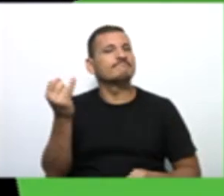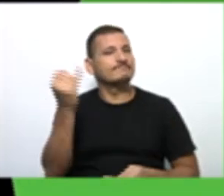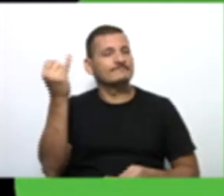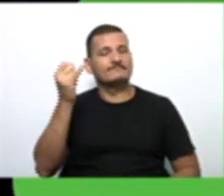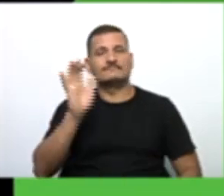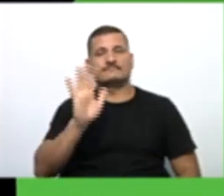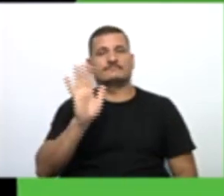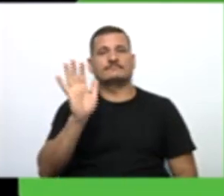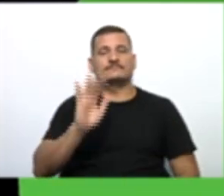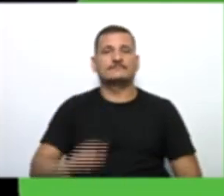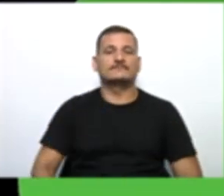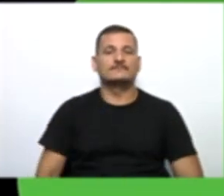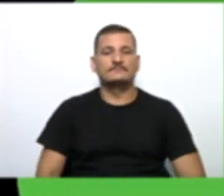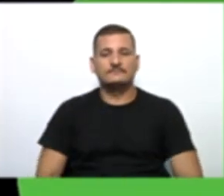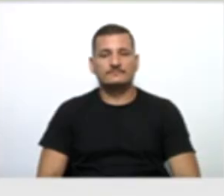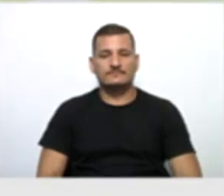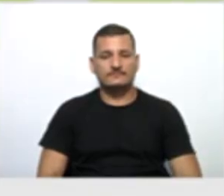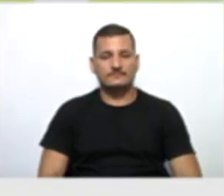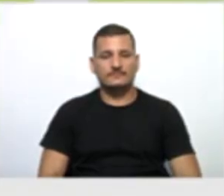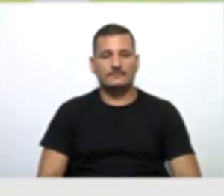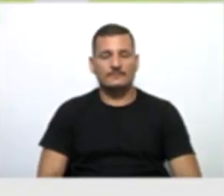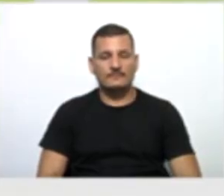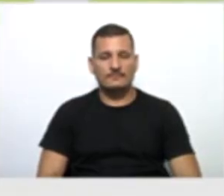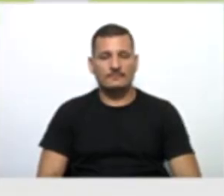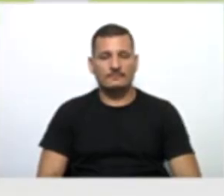Tchau e até a próxima.